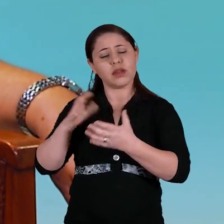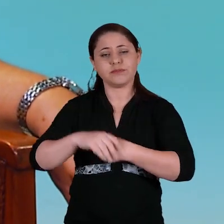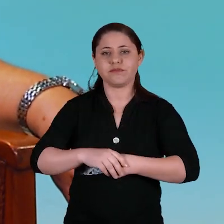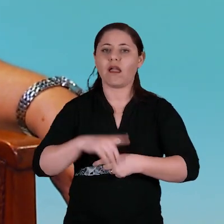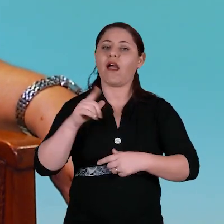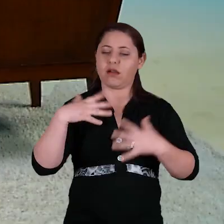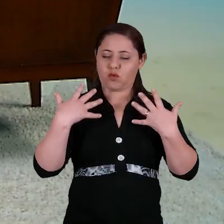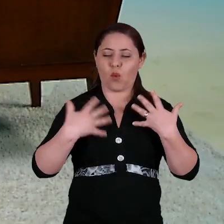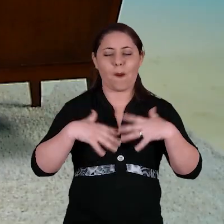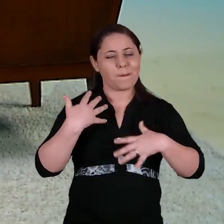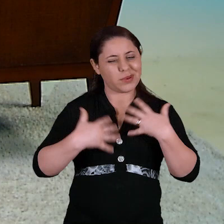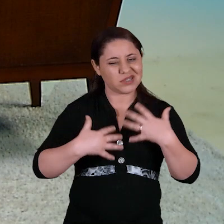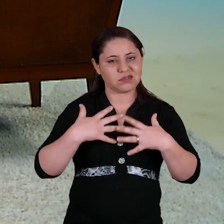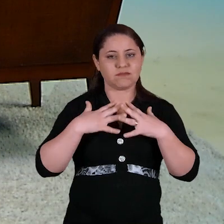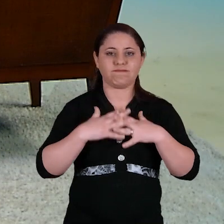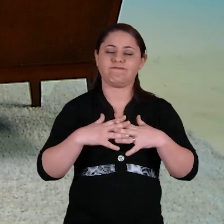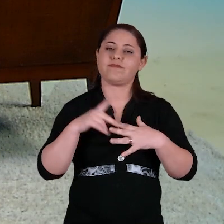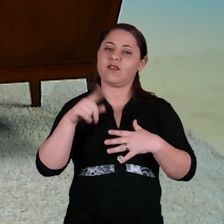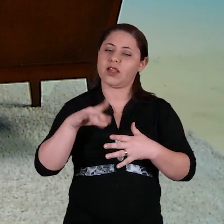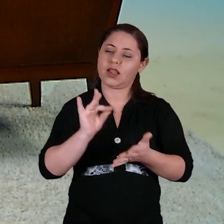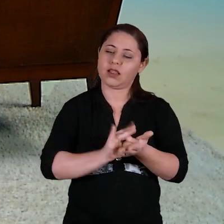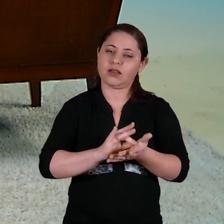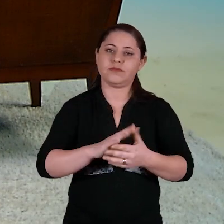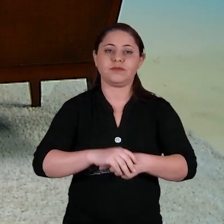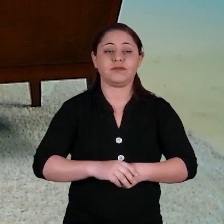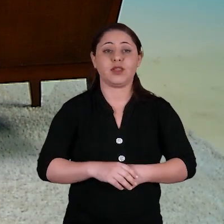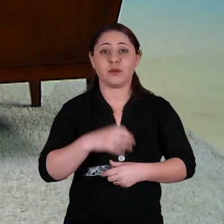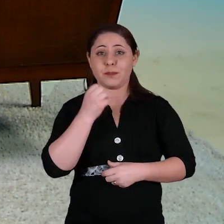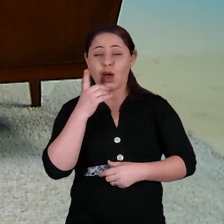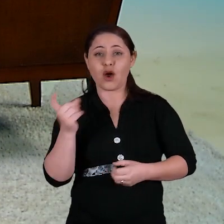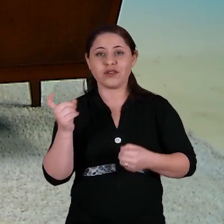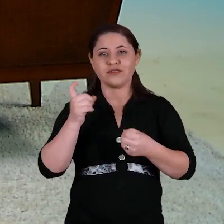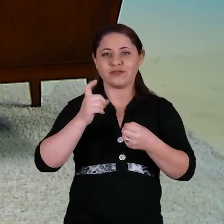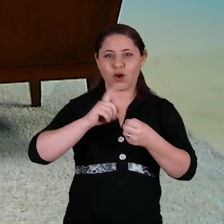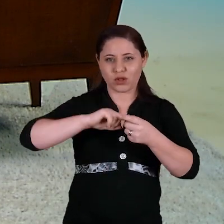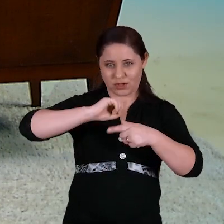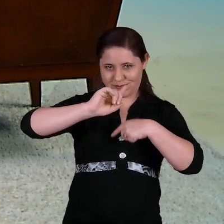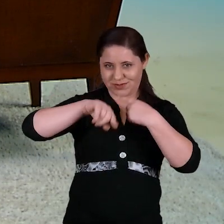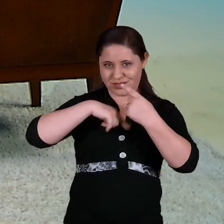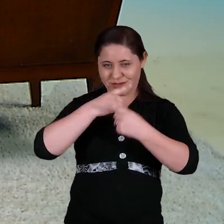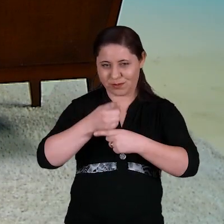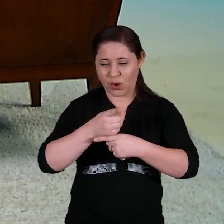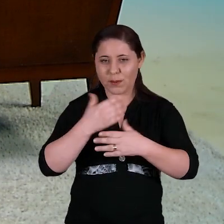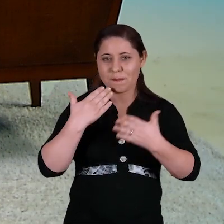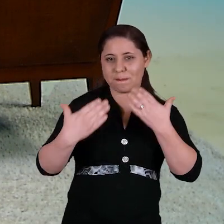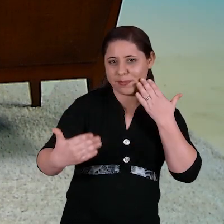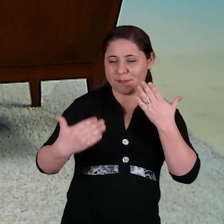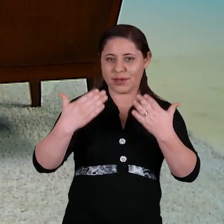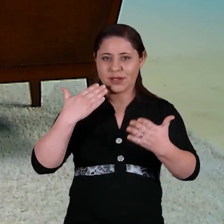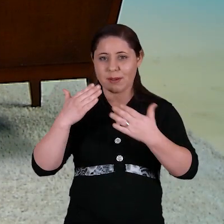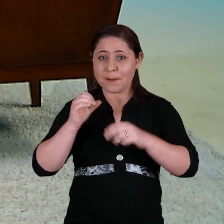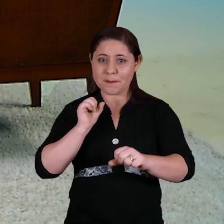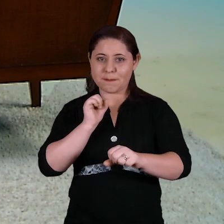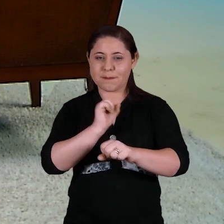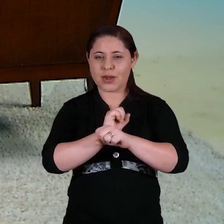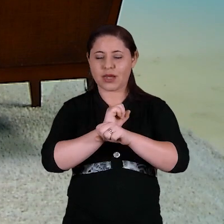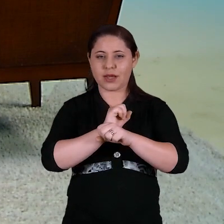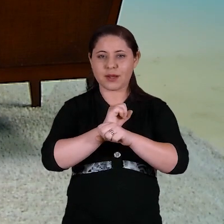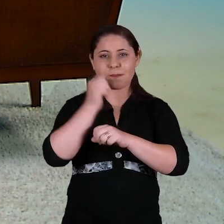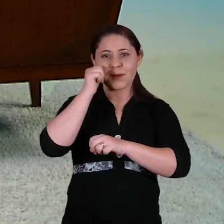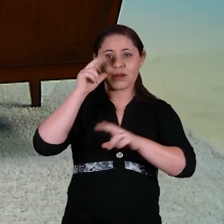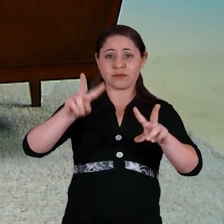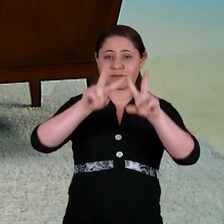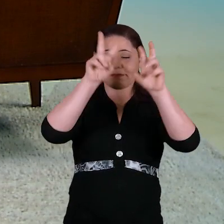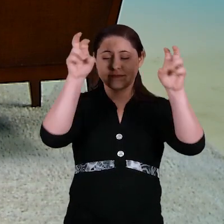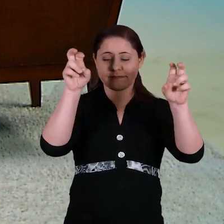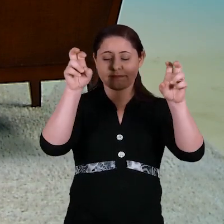bem complicado mesmo, não é fácil, não. Bom, vou dar um intervalo aqui no nosso bate-papo, vamos dar uma paralisada. Mulheres em Debate vai para